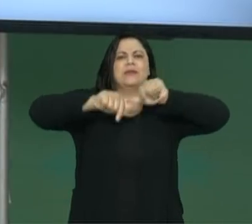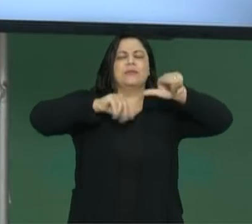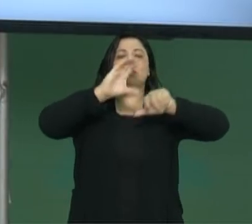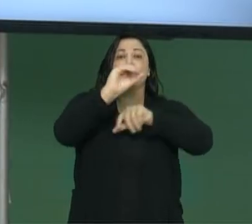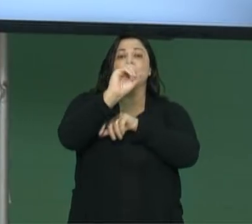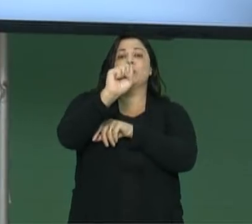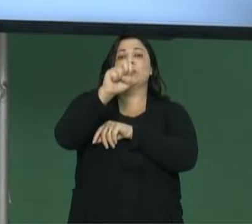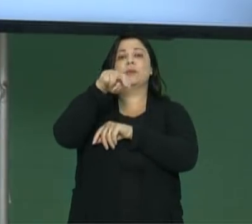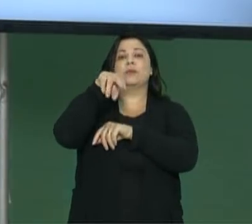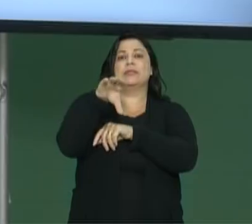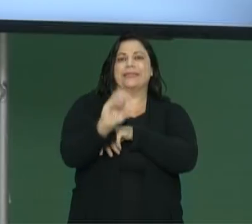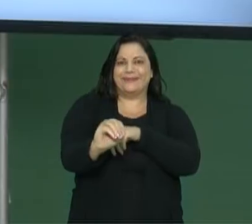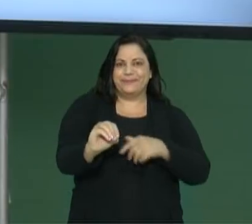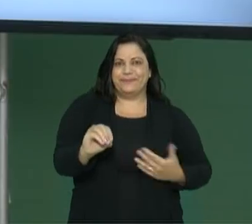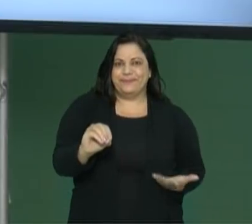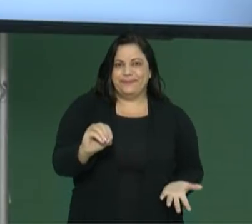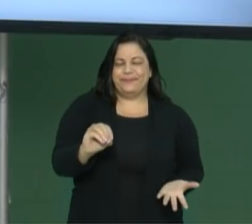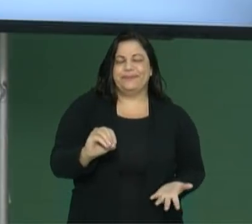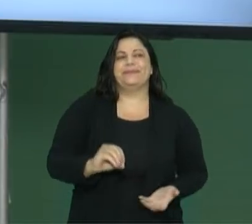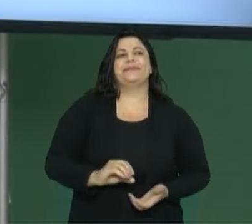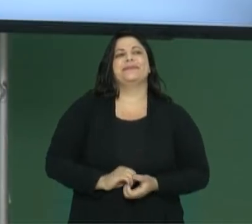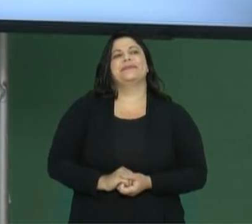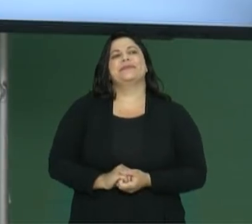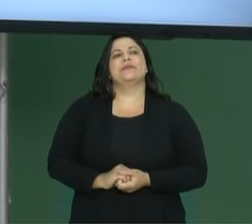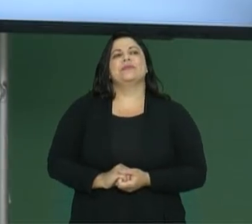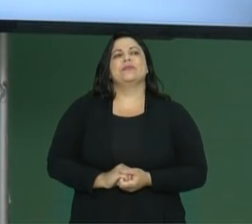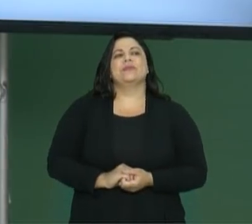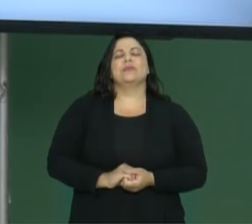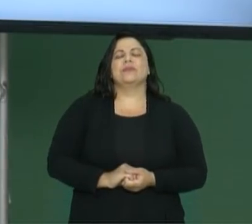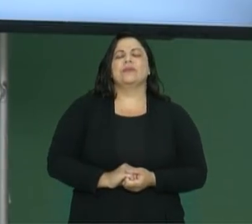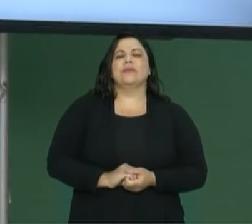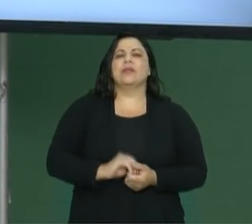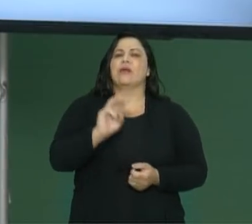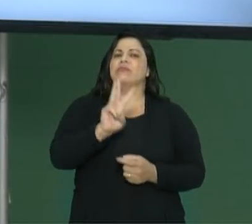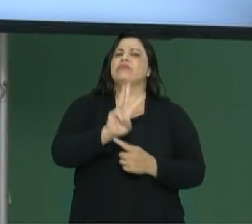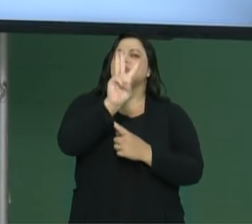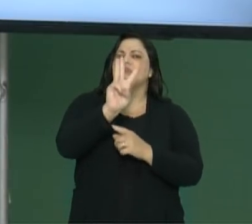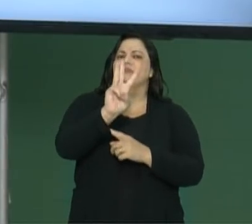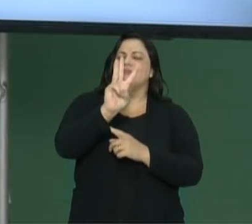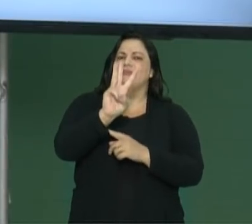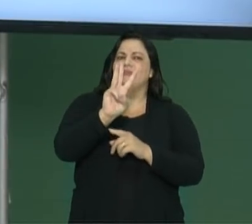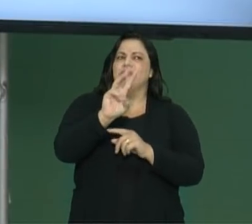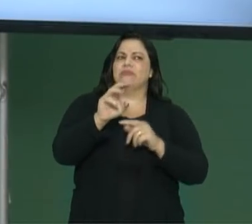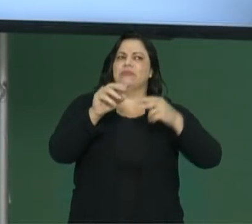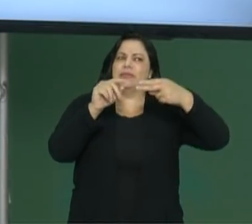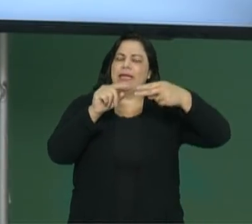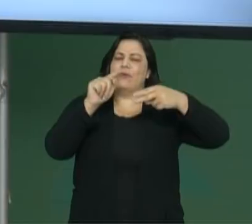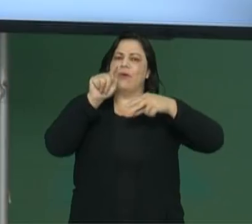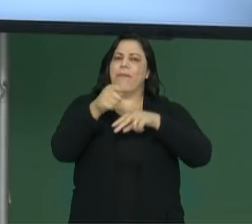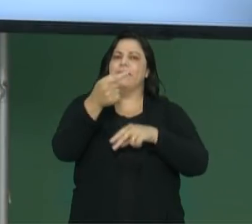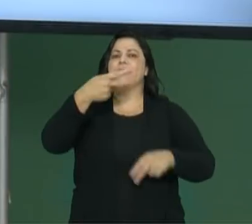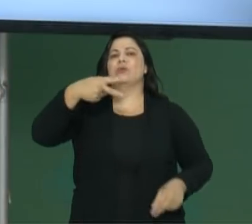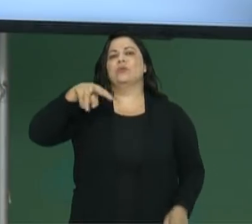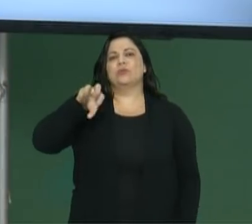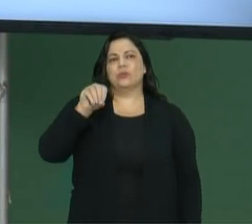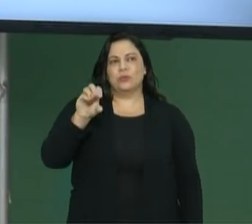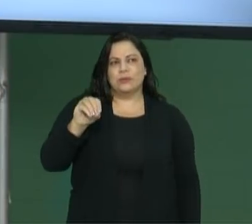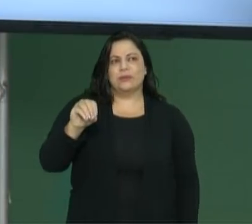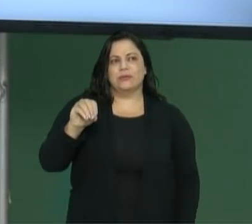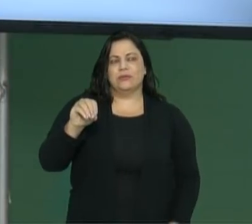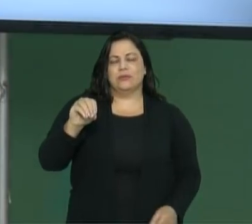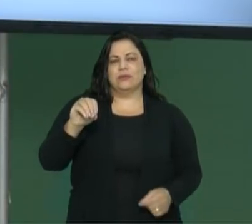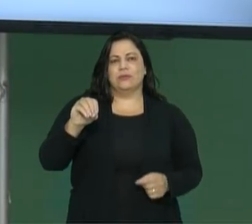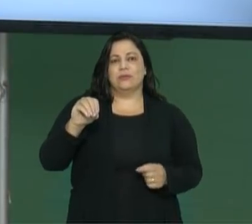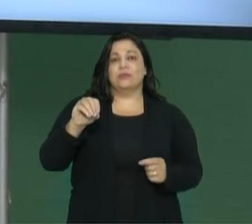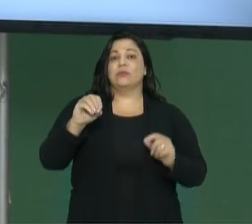cosseno, certo? Então, olha aqui, ó, a força envolvida era 1.200. O cosseno, ele forneceu para